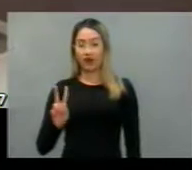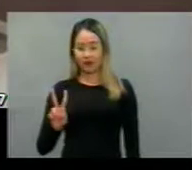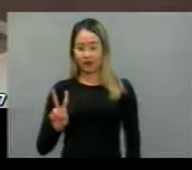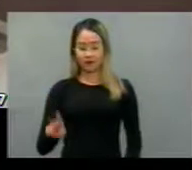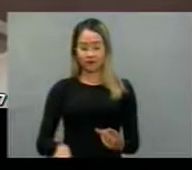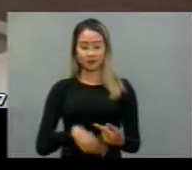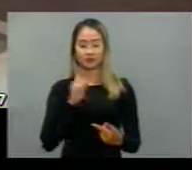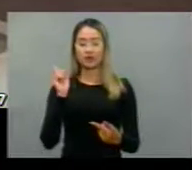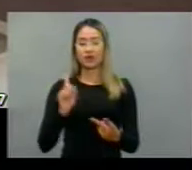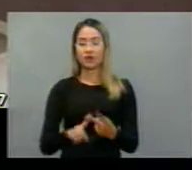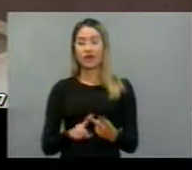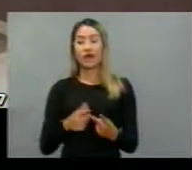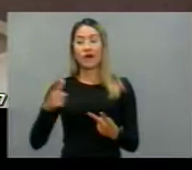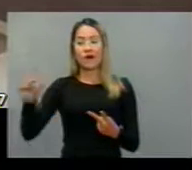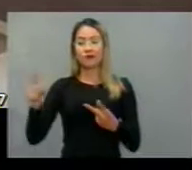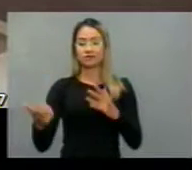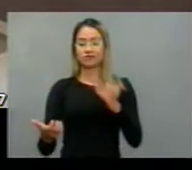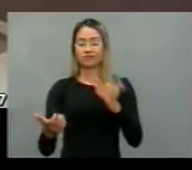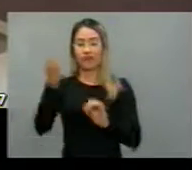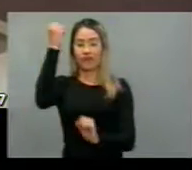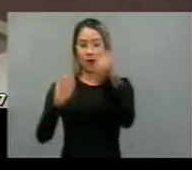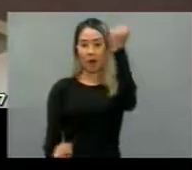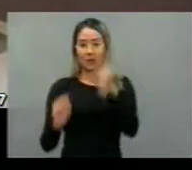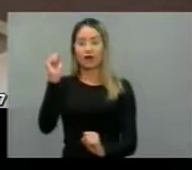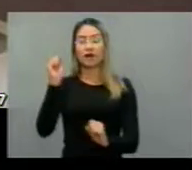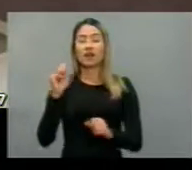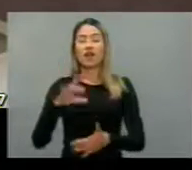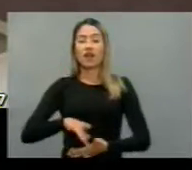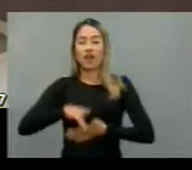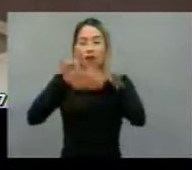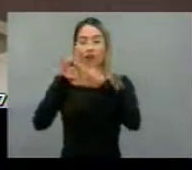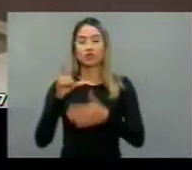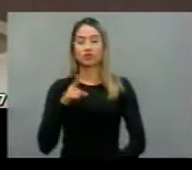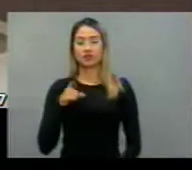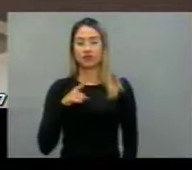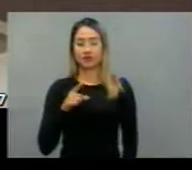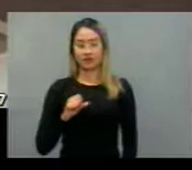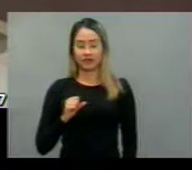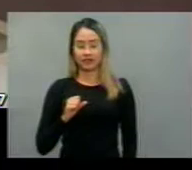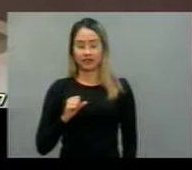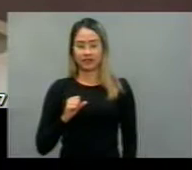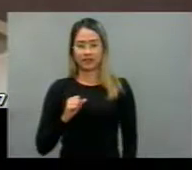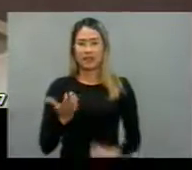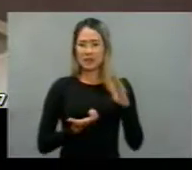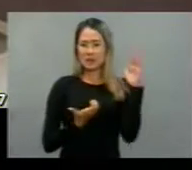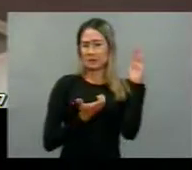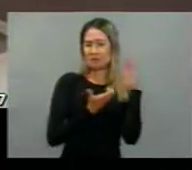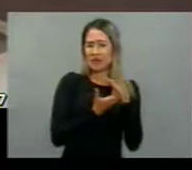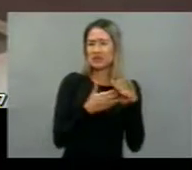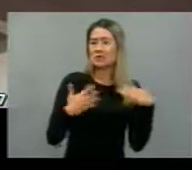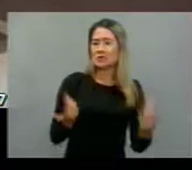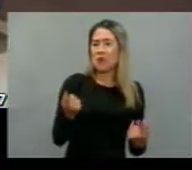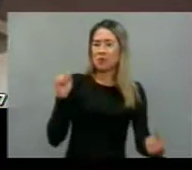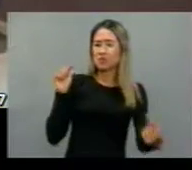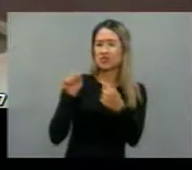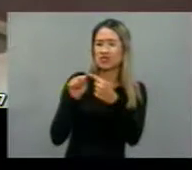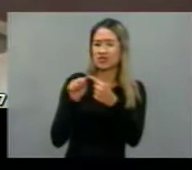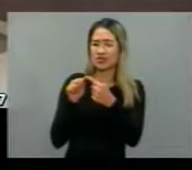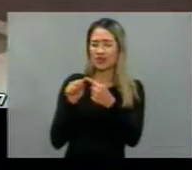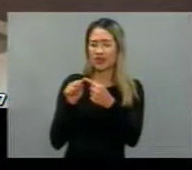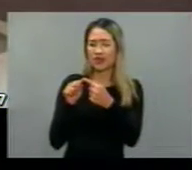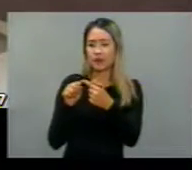de 2014 e elegeram 360 deputados federais. Só a